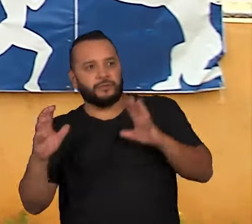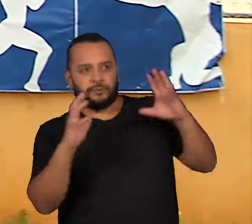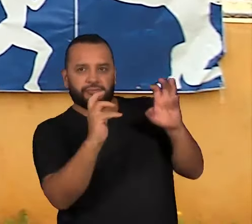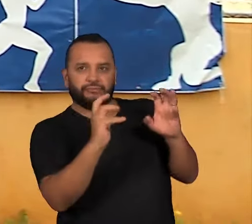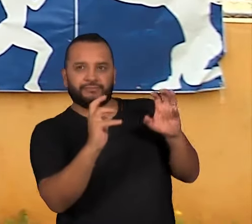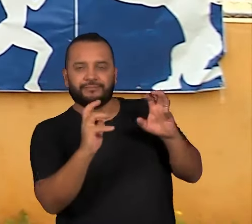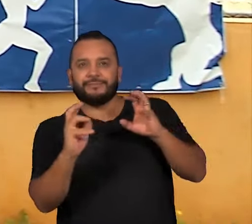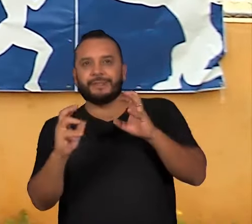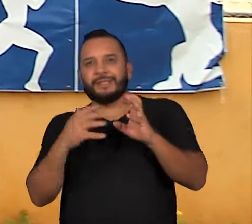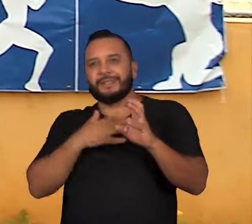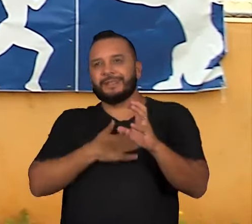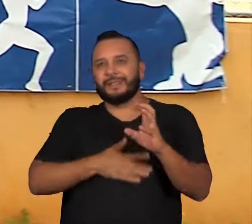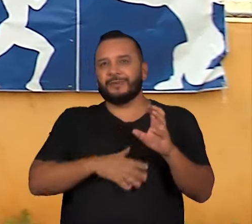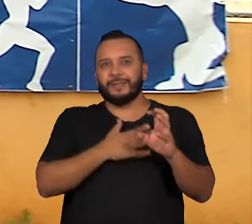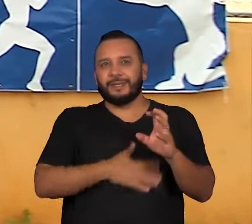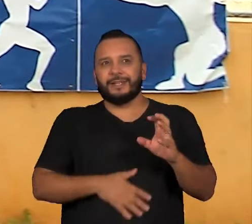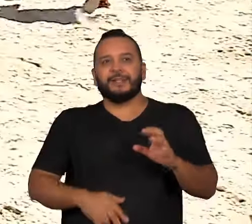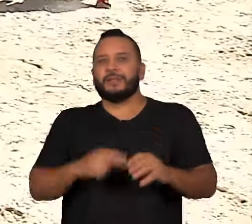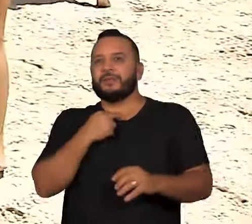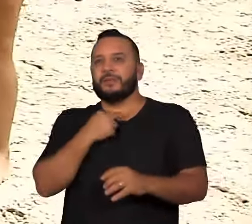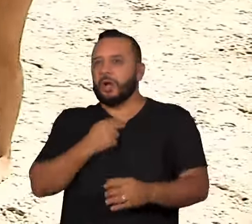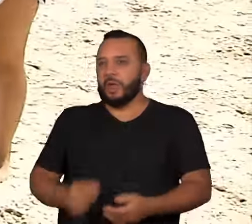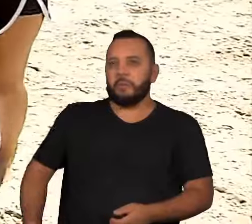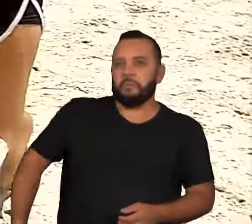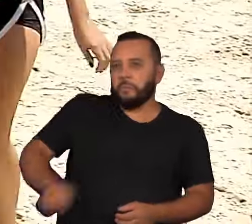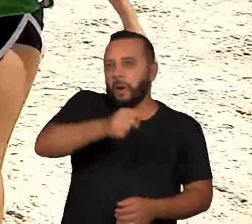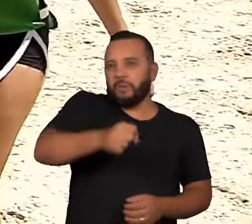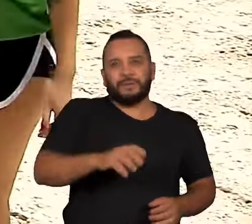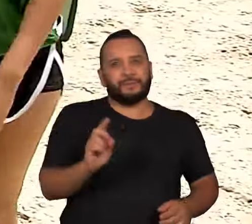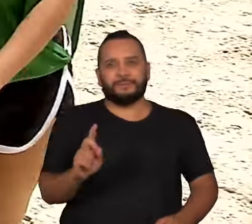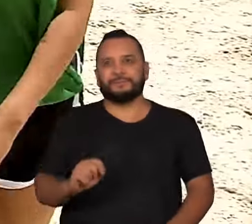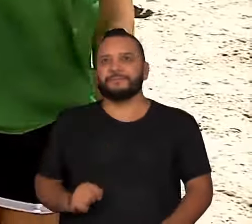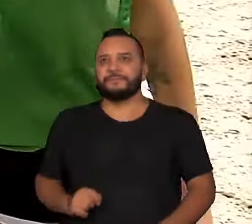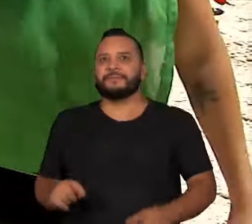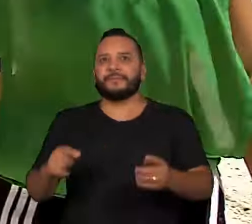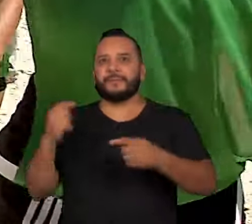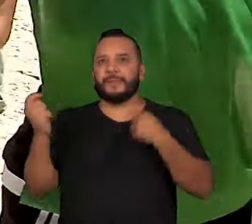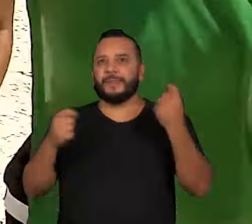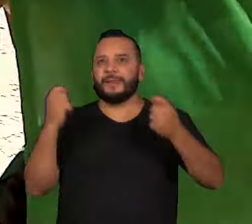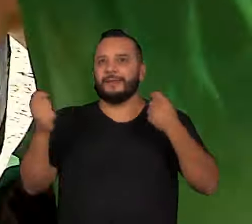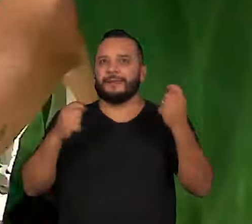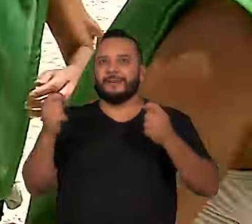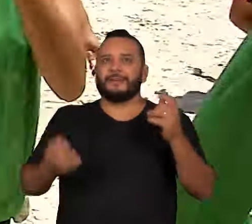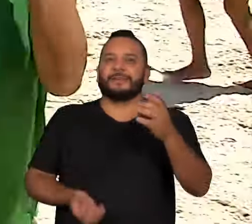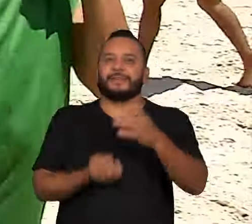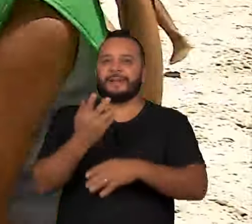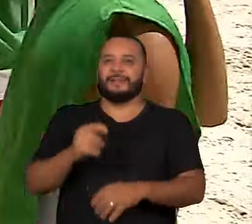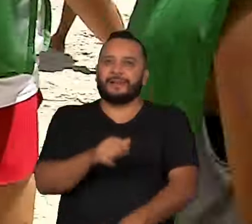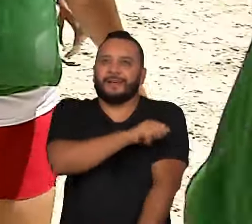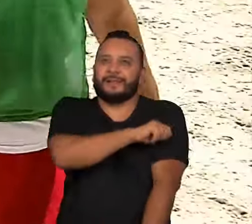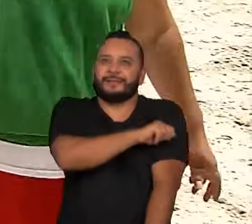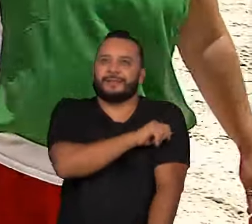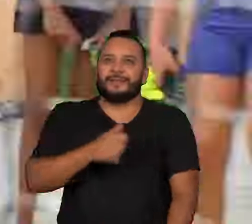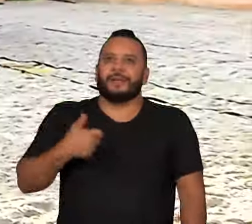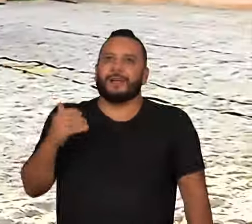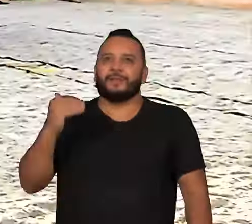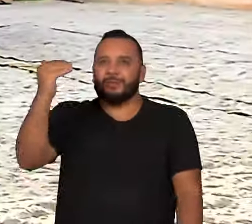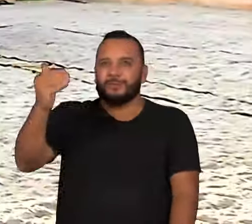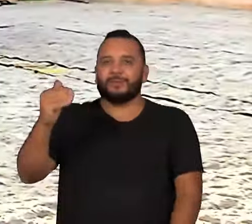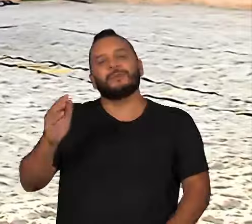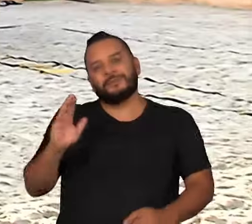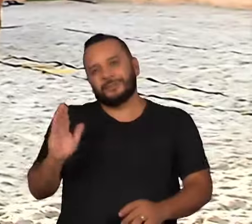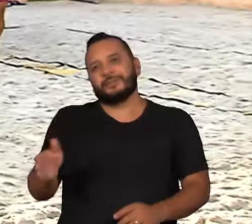uma forma mais tranquila para reduzir esse impacto. O festival foi criado exclusivamente para os alunos adultos do CEL que